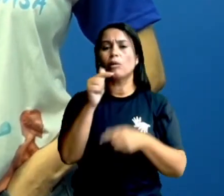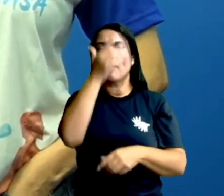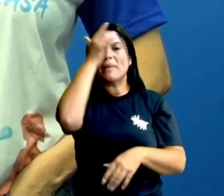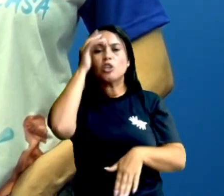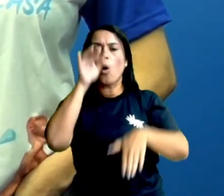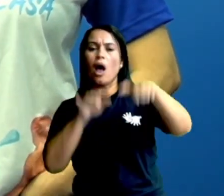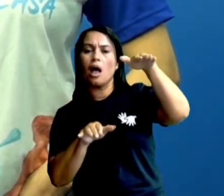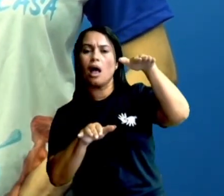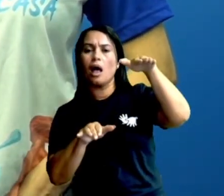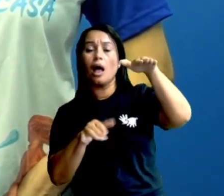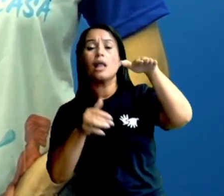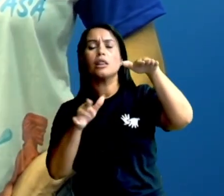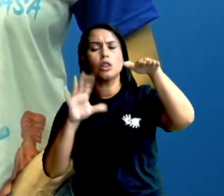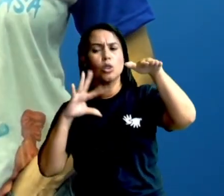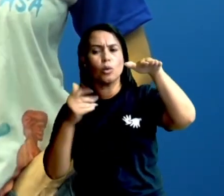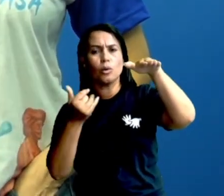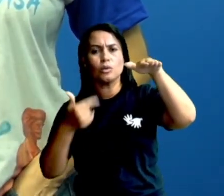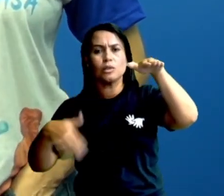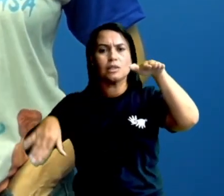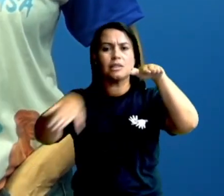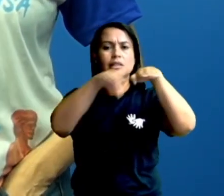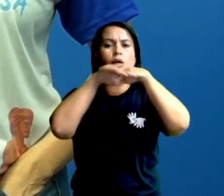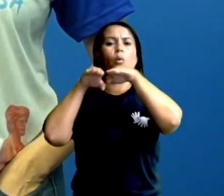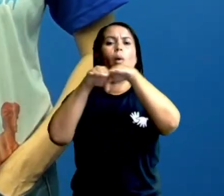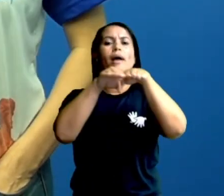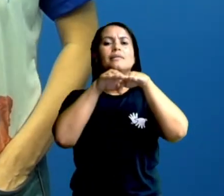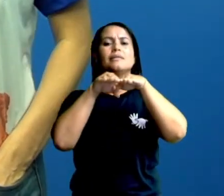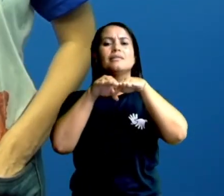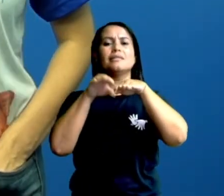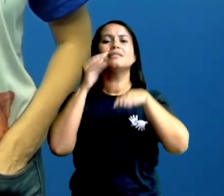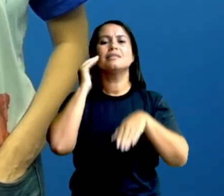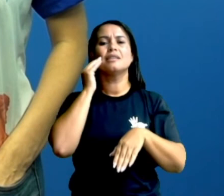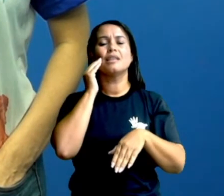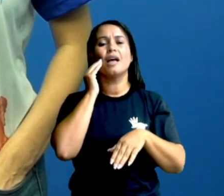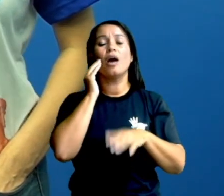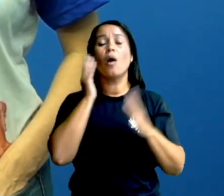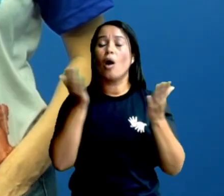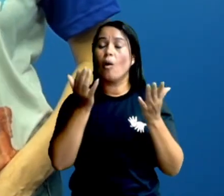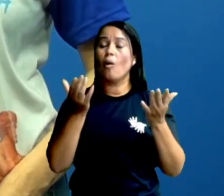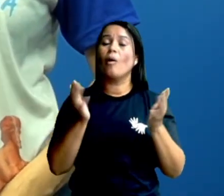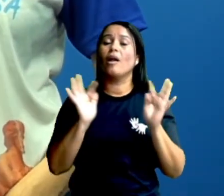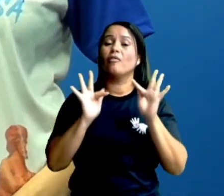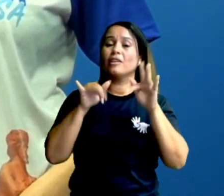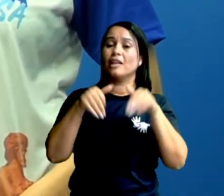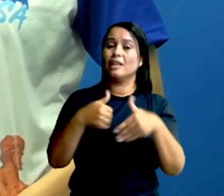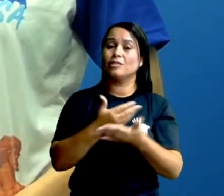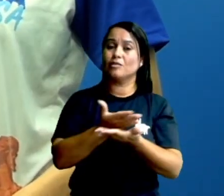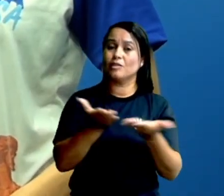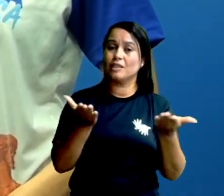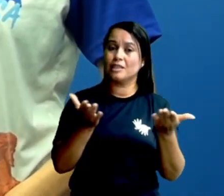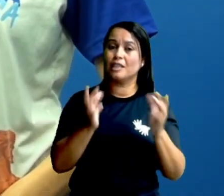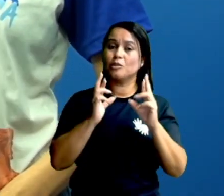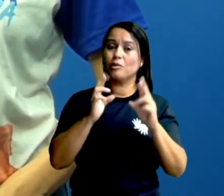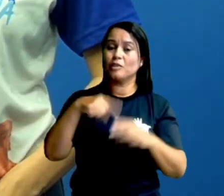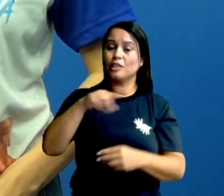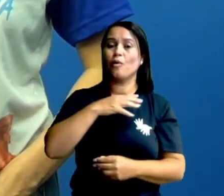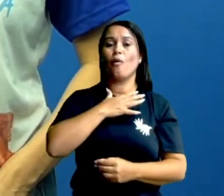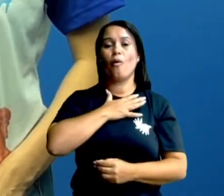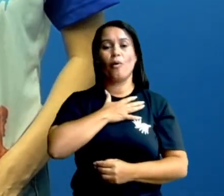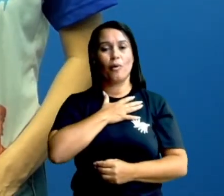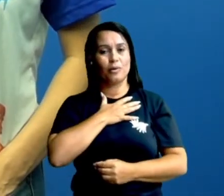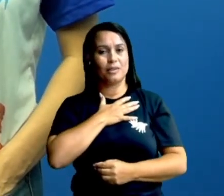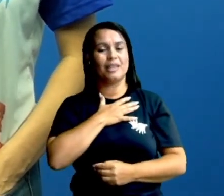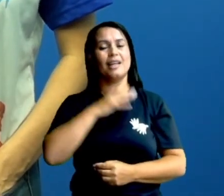que outras, tá? Todo mundo é igual. Então, por aqui eu me despeço de vocês. Espero que vocês